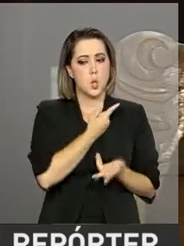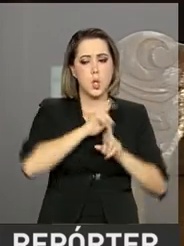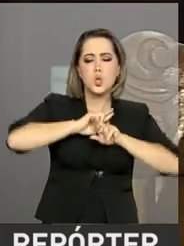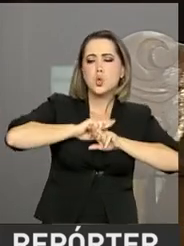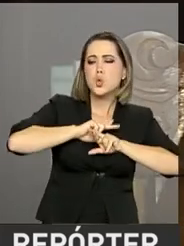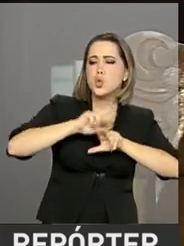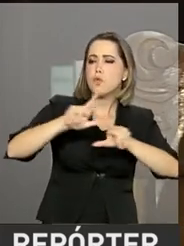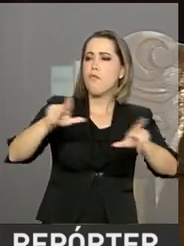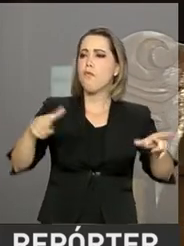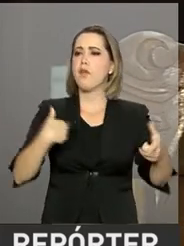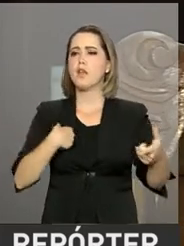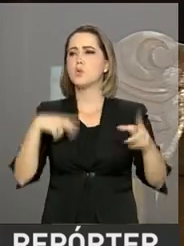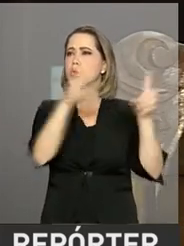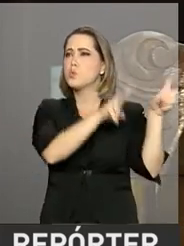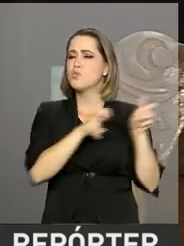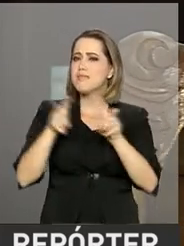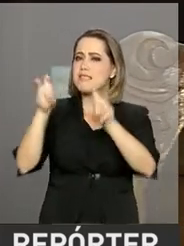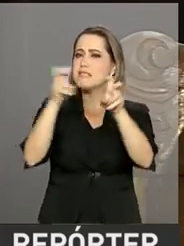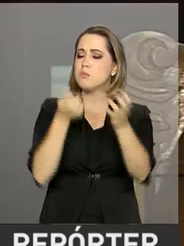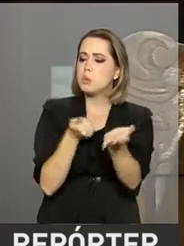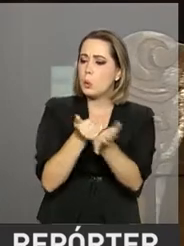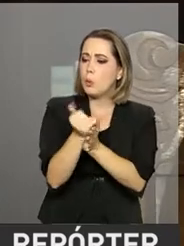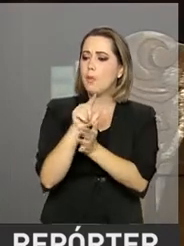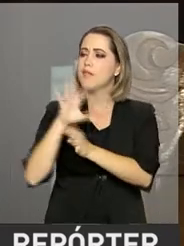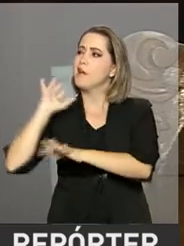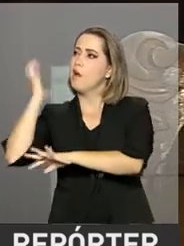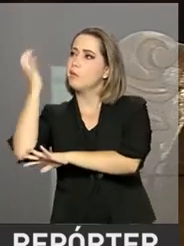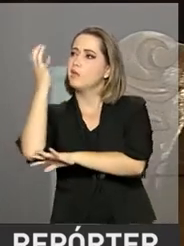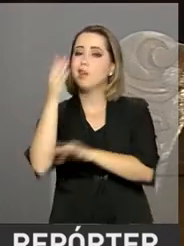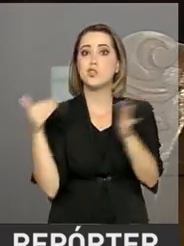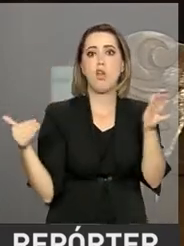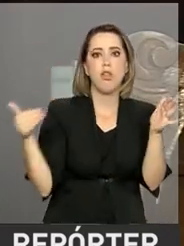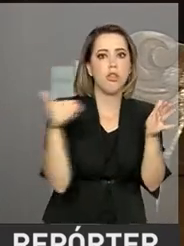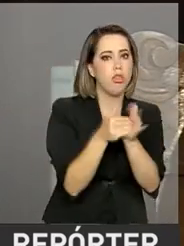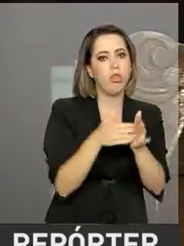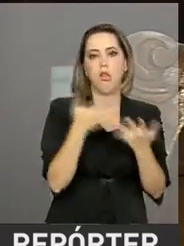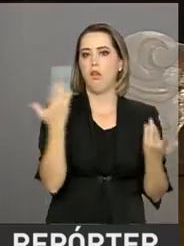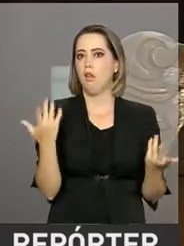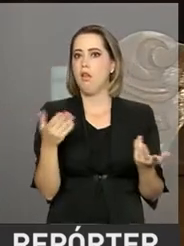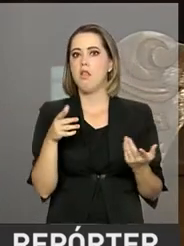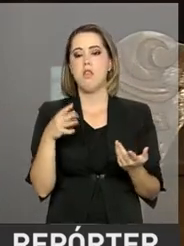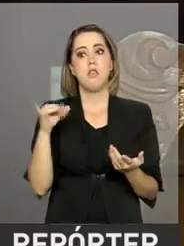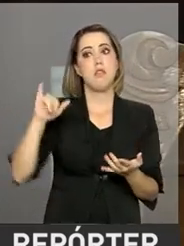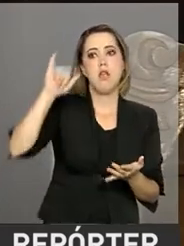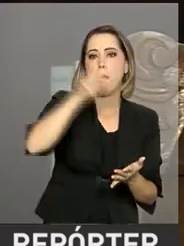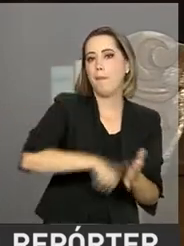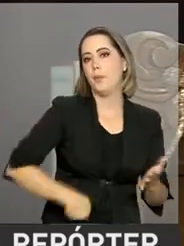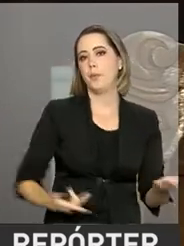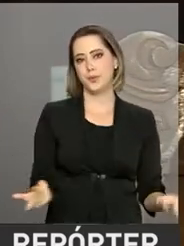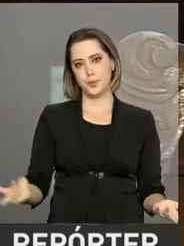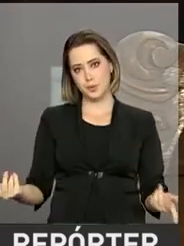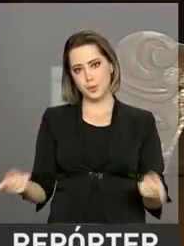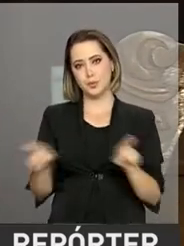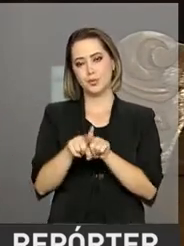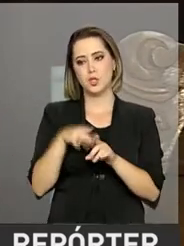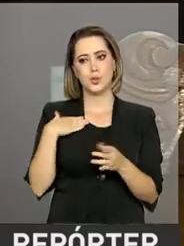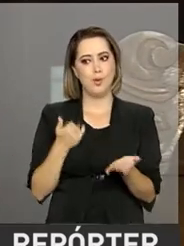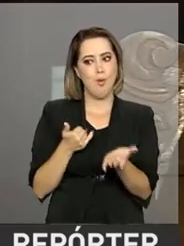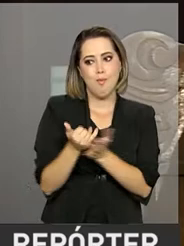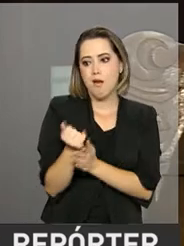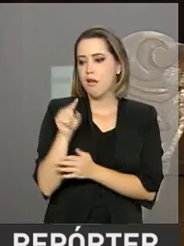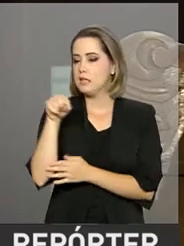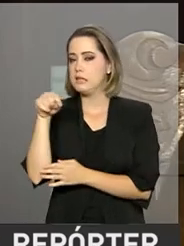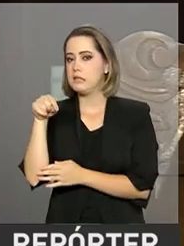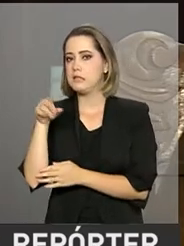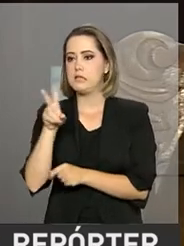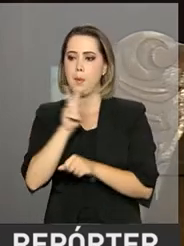muito grande de temas, desde a questão ambiental até a questão de natureza tributária, não é? Desde a atuação